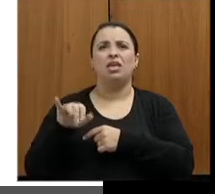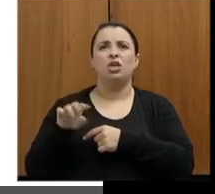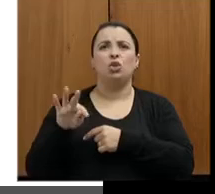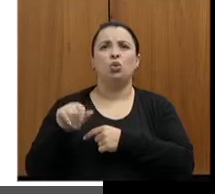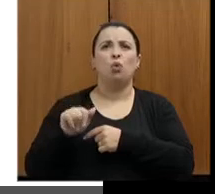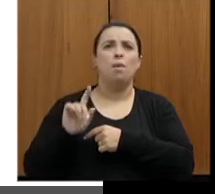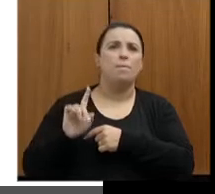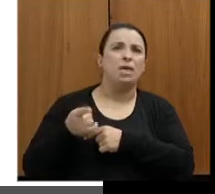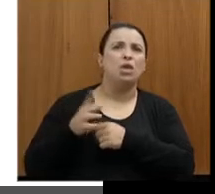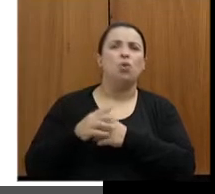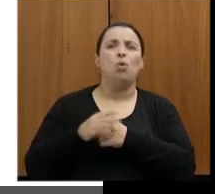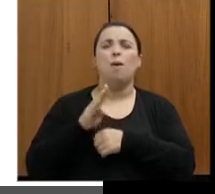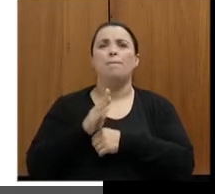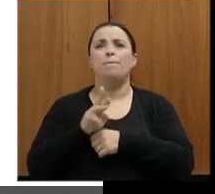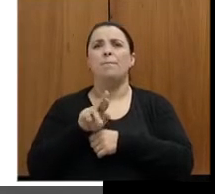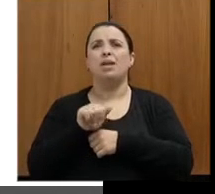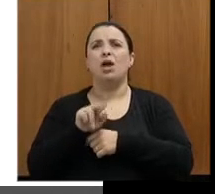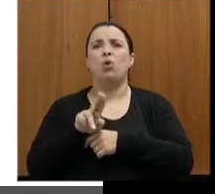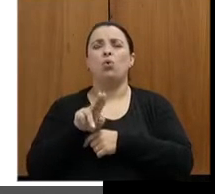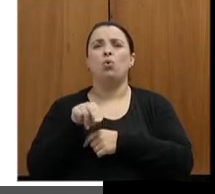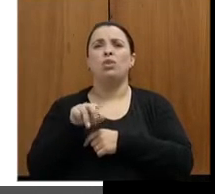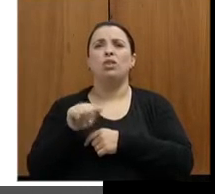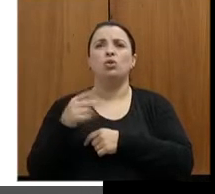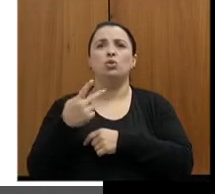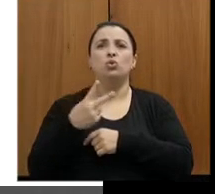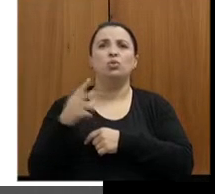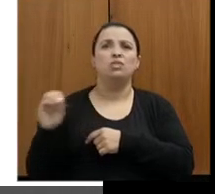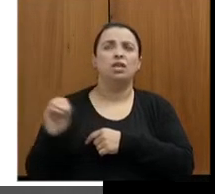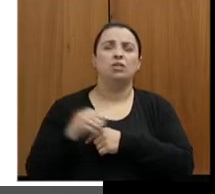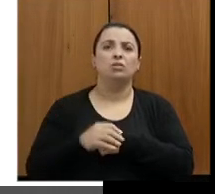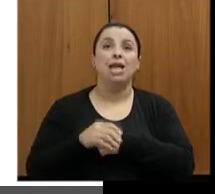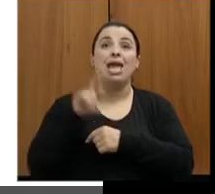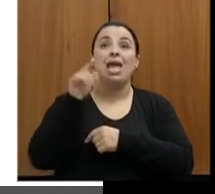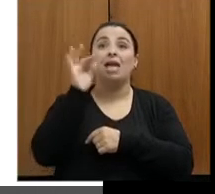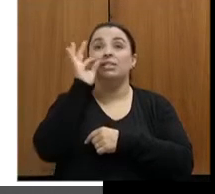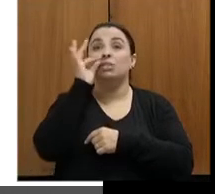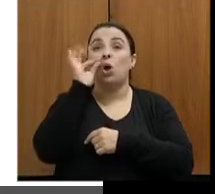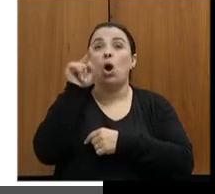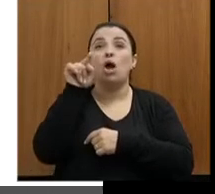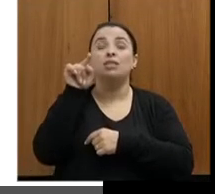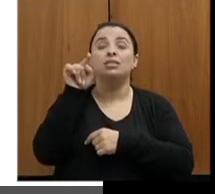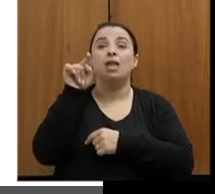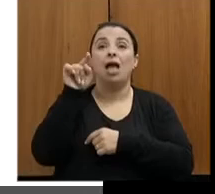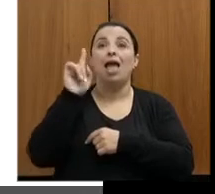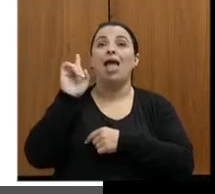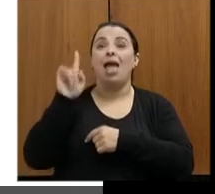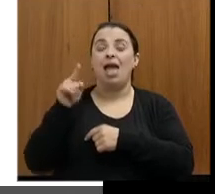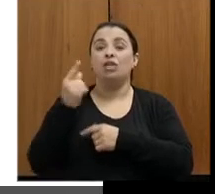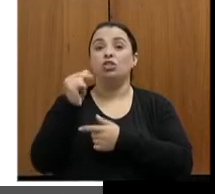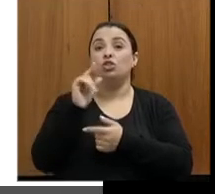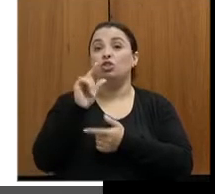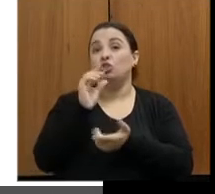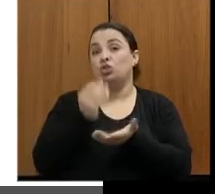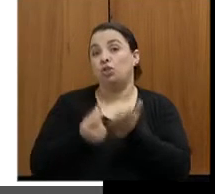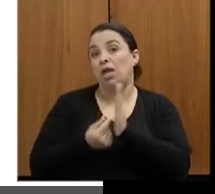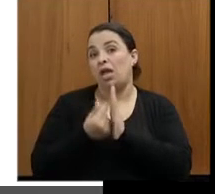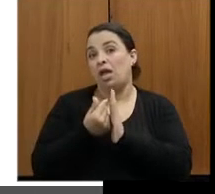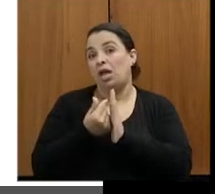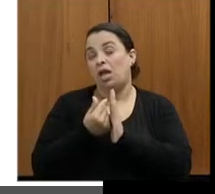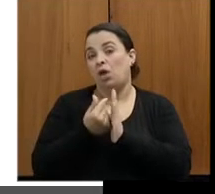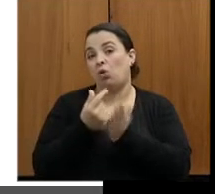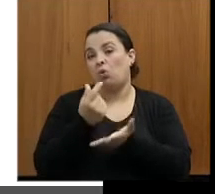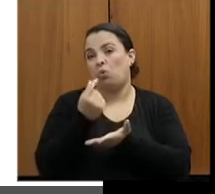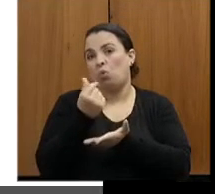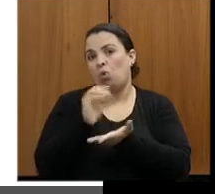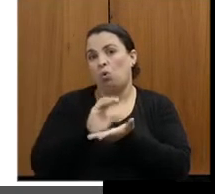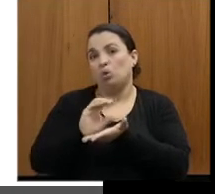lotes. Então, todos os municípios em rosa são municípios que receberam, estão recebendo recurso direto da Secretaria de Desenvolvimento